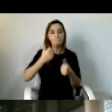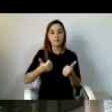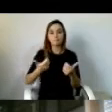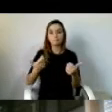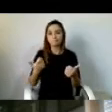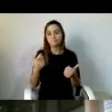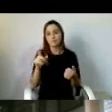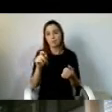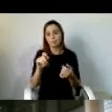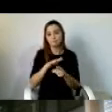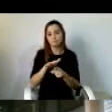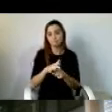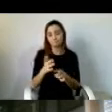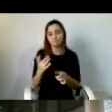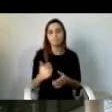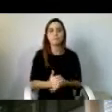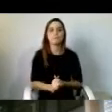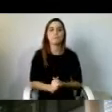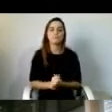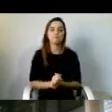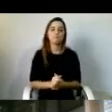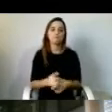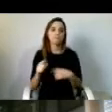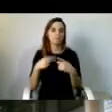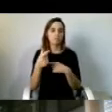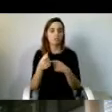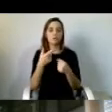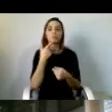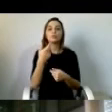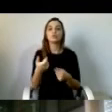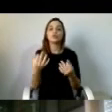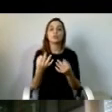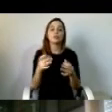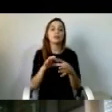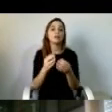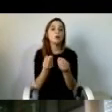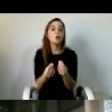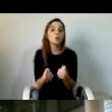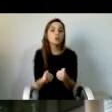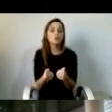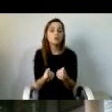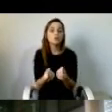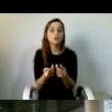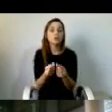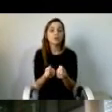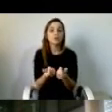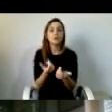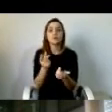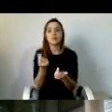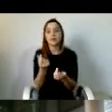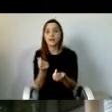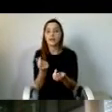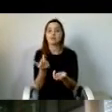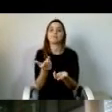foi explorada neste inquérito foi a questão dos recursos e a gestão dos recursos financeiros.